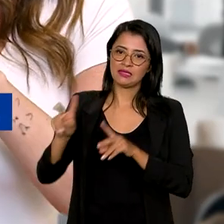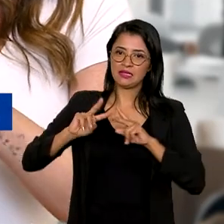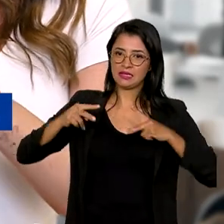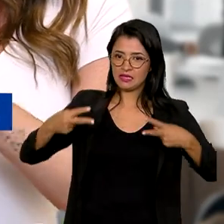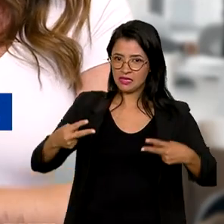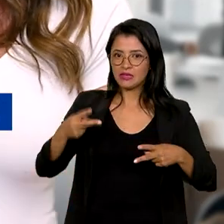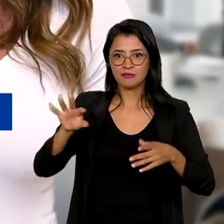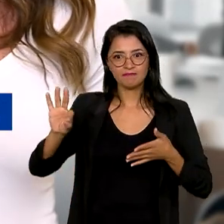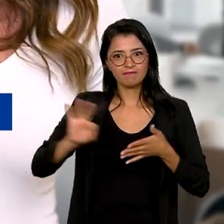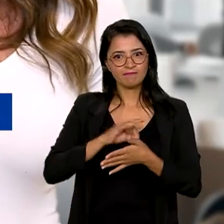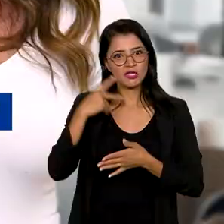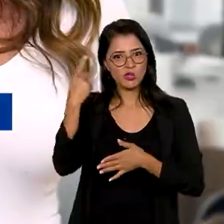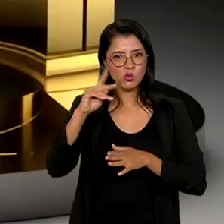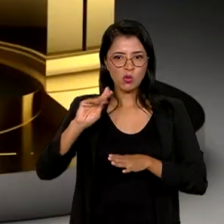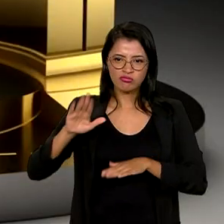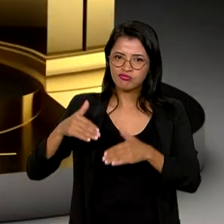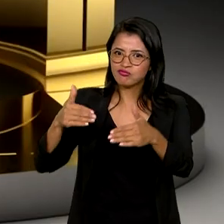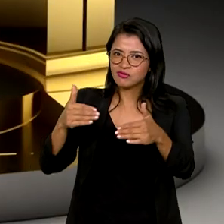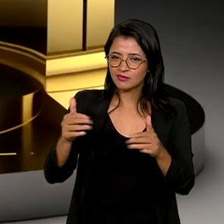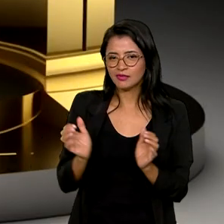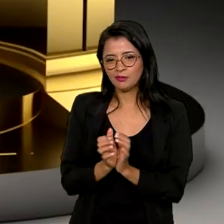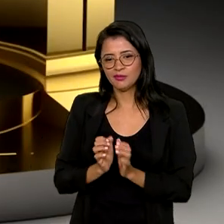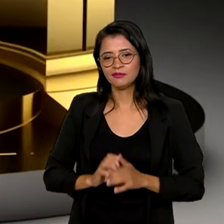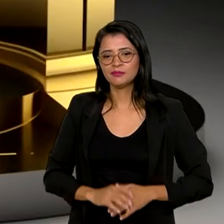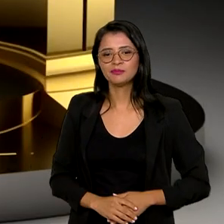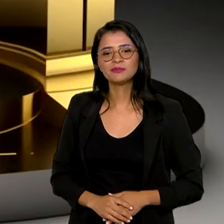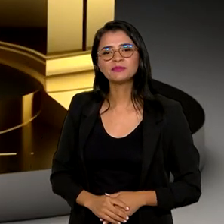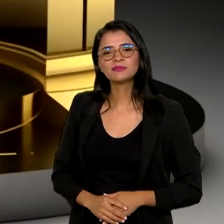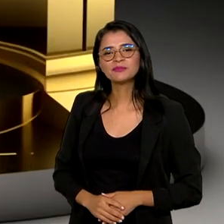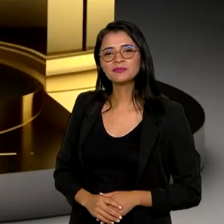e faça a sua equipe avançar.